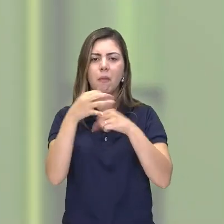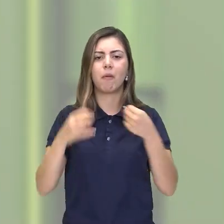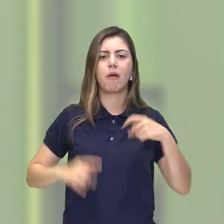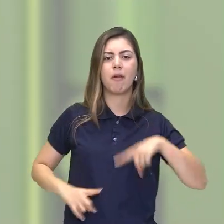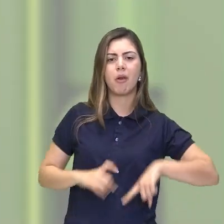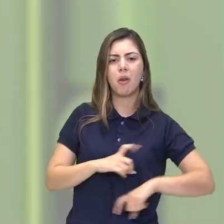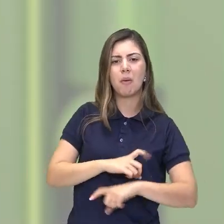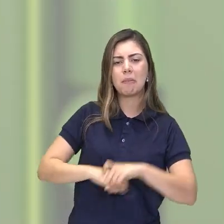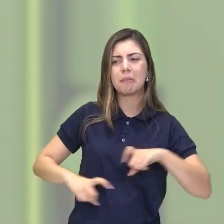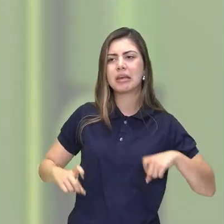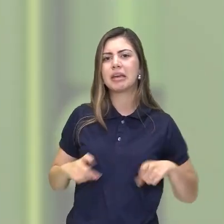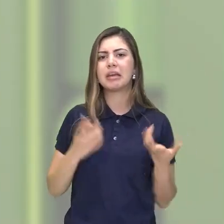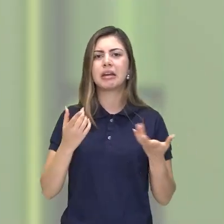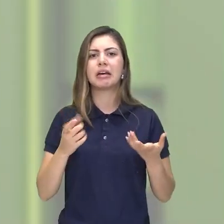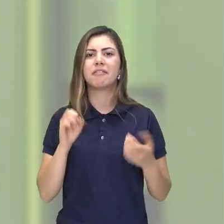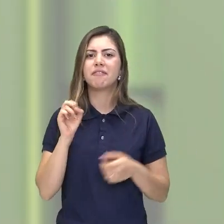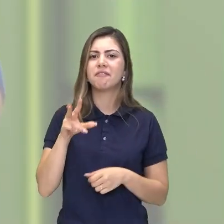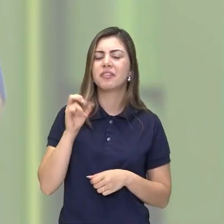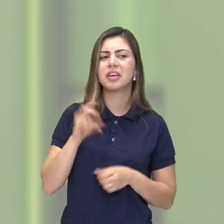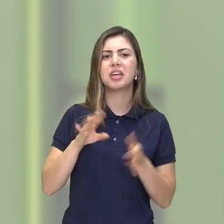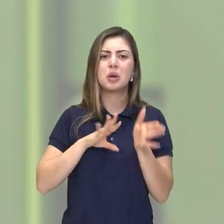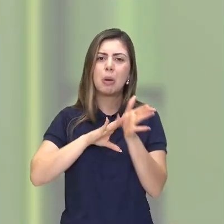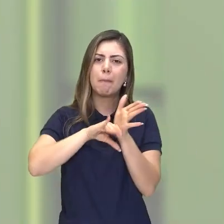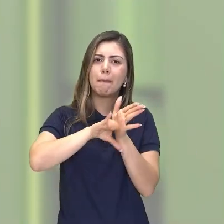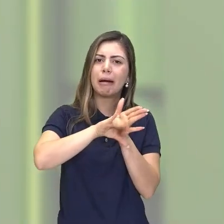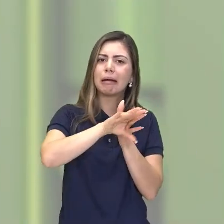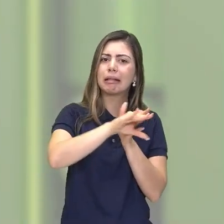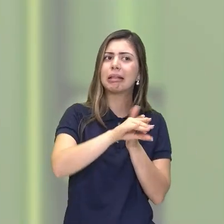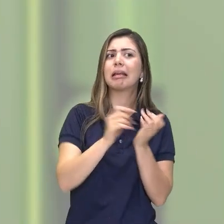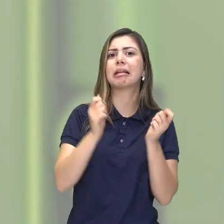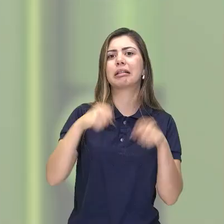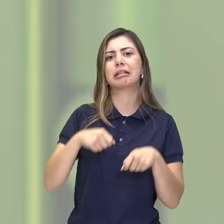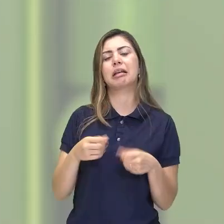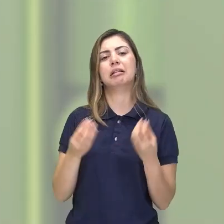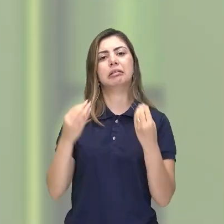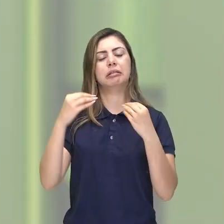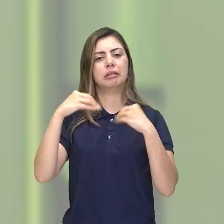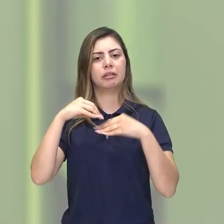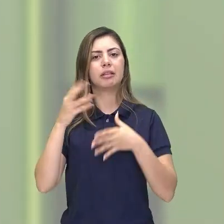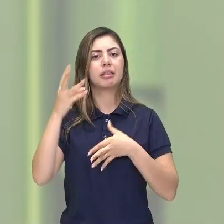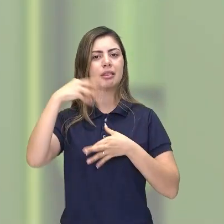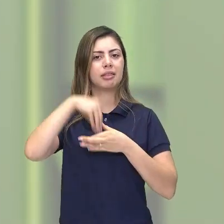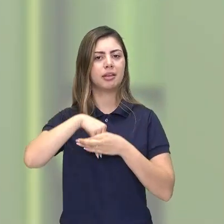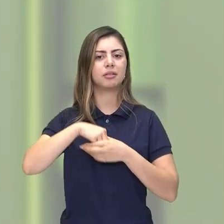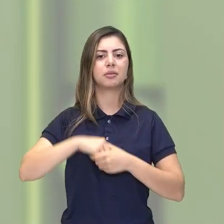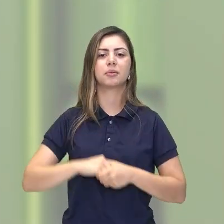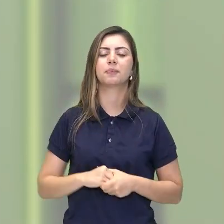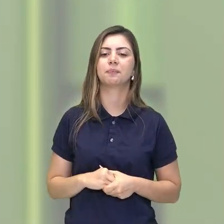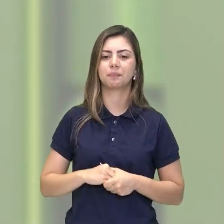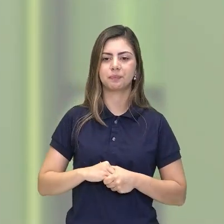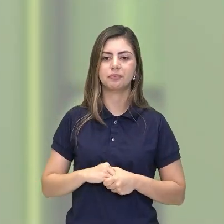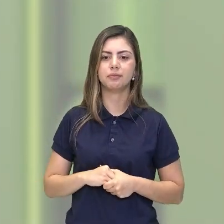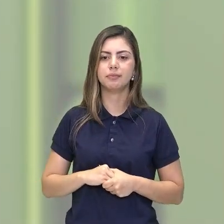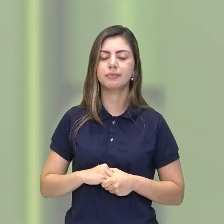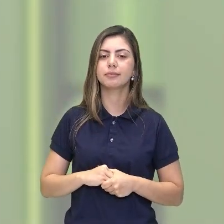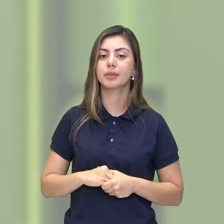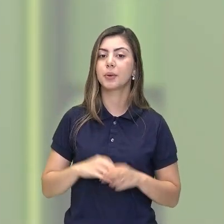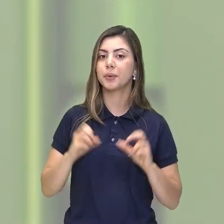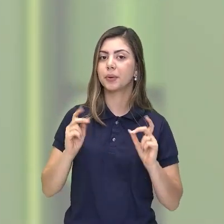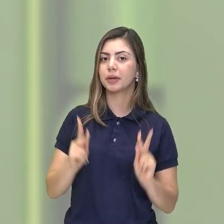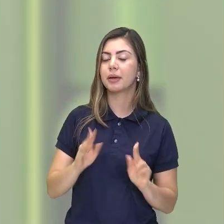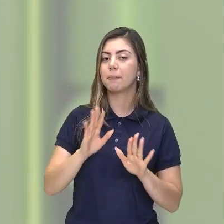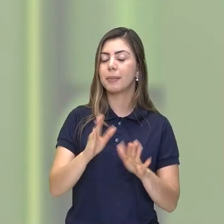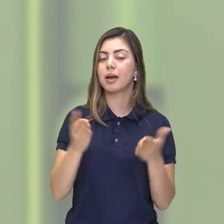vírus, bactérias também que podem ali sobreviver no organismo, tá certo? E aí vamos conhecer um